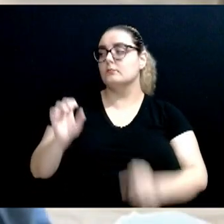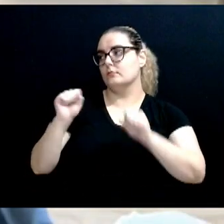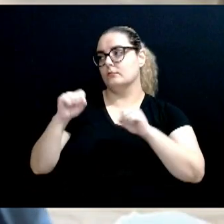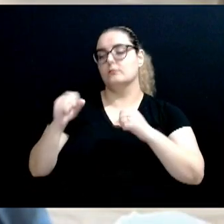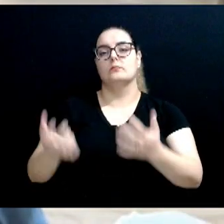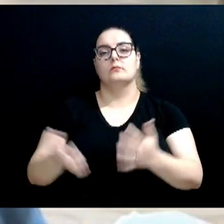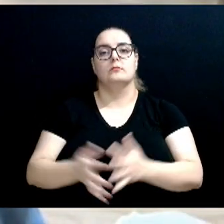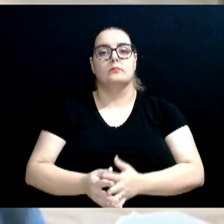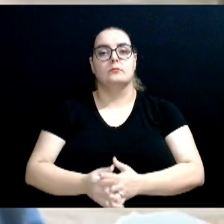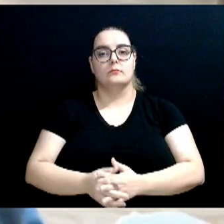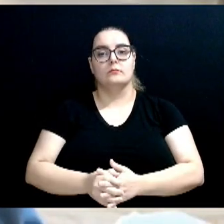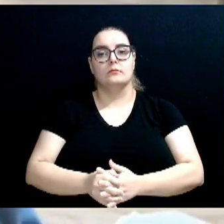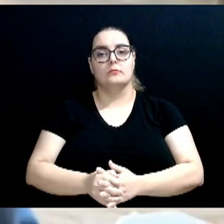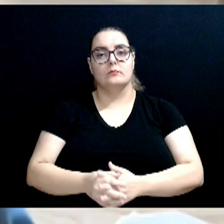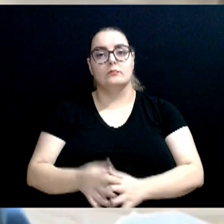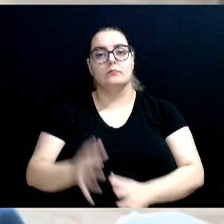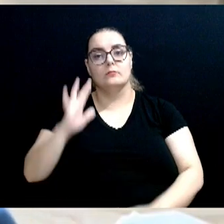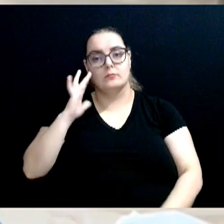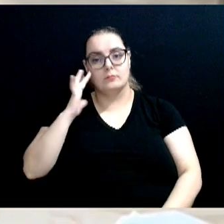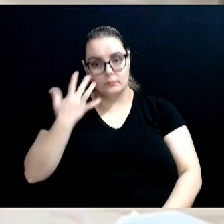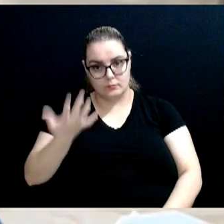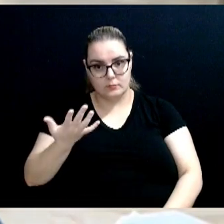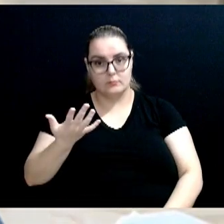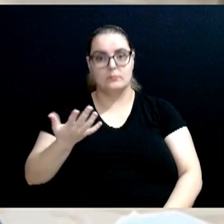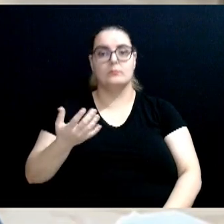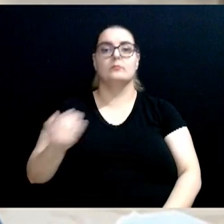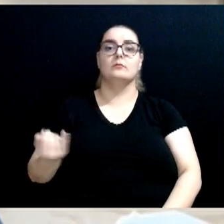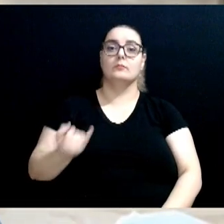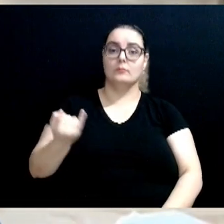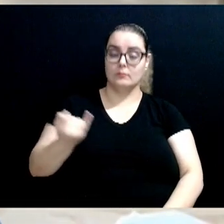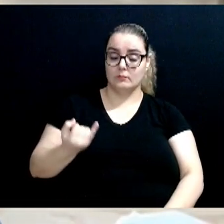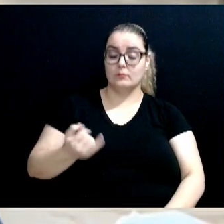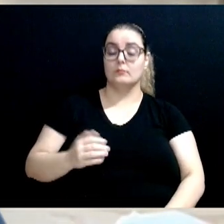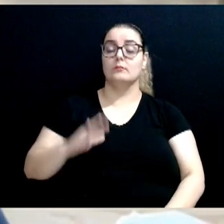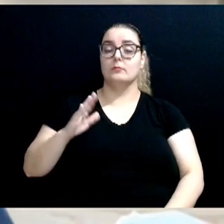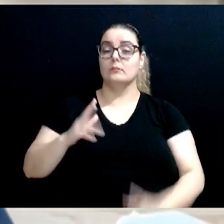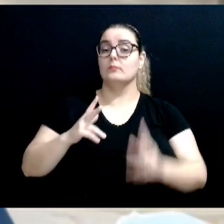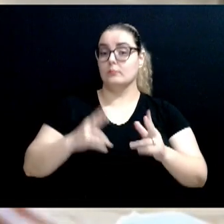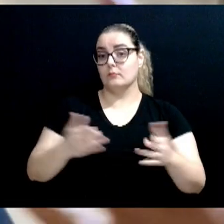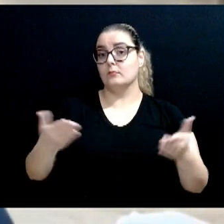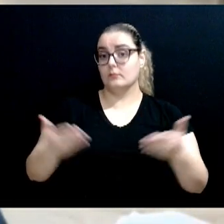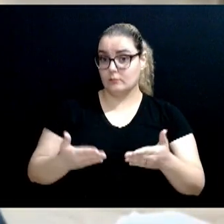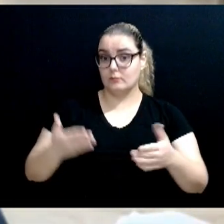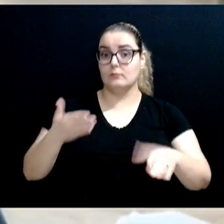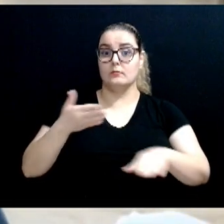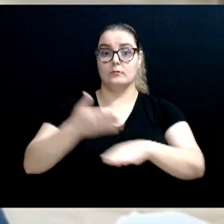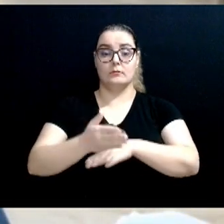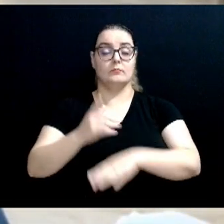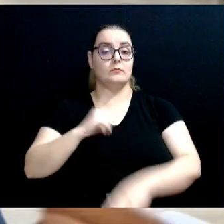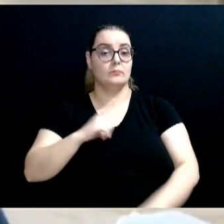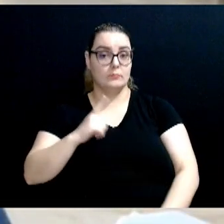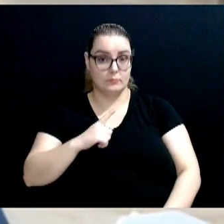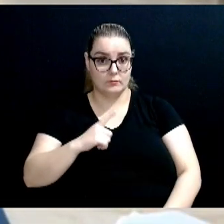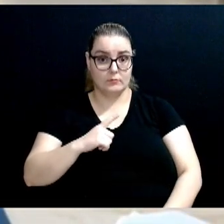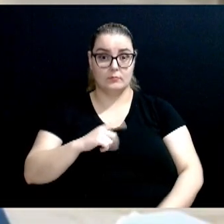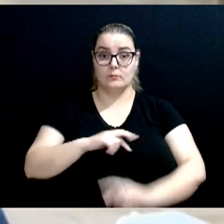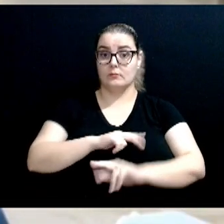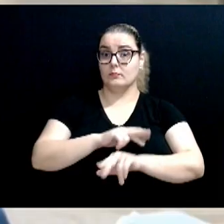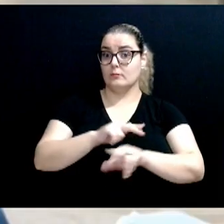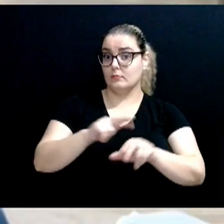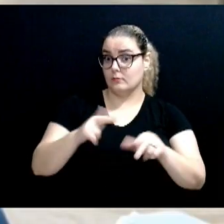que é uma psicoeducação muito importante, porque como hoje a gente tem acesso há